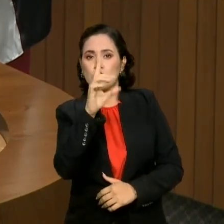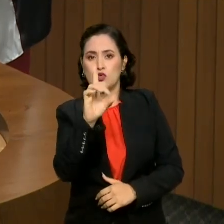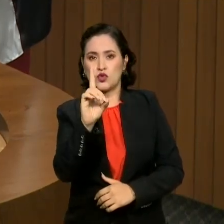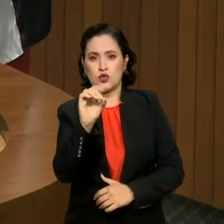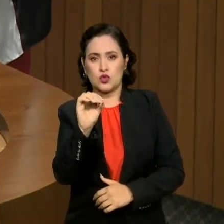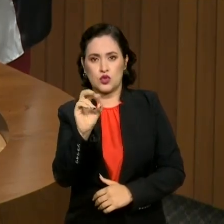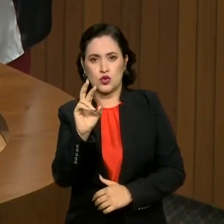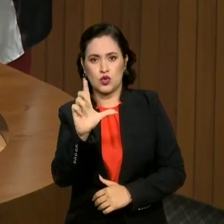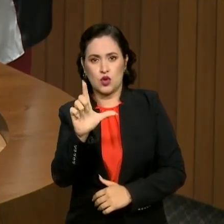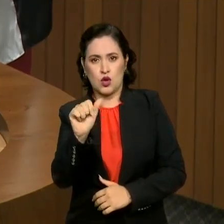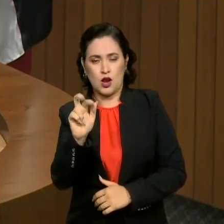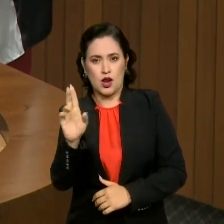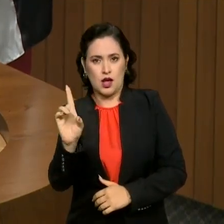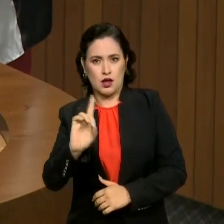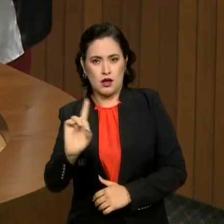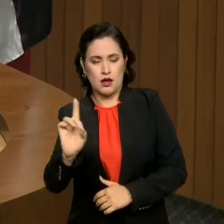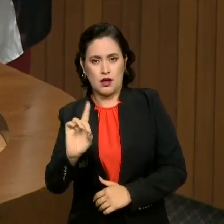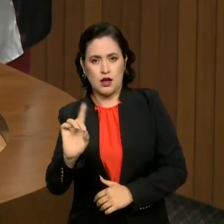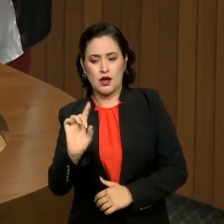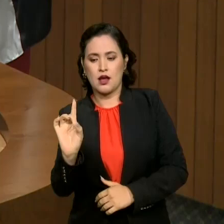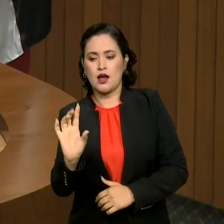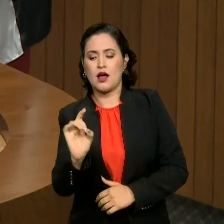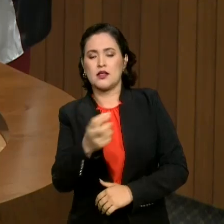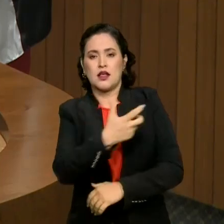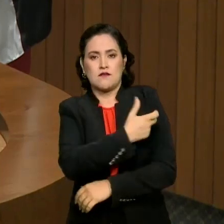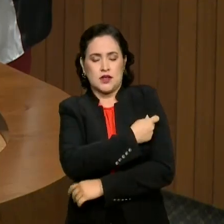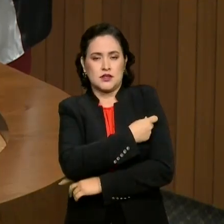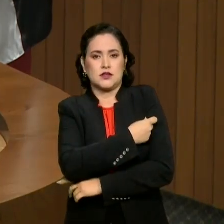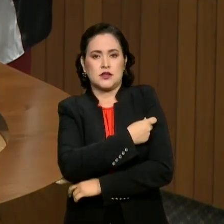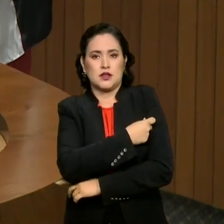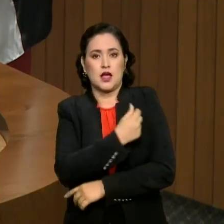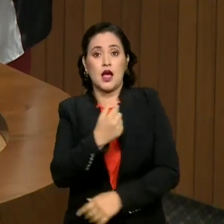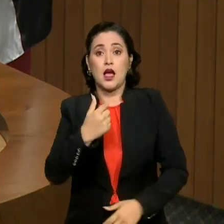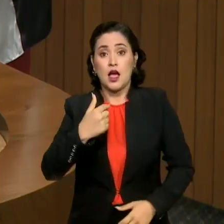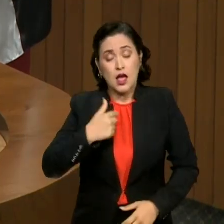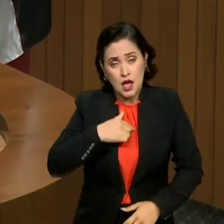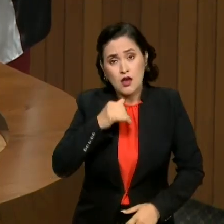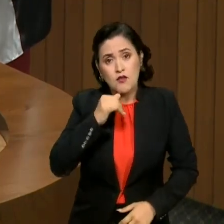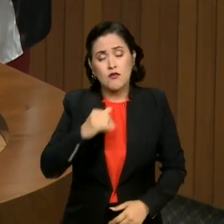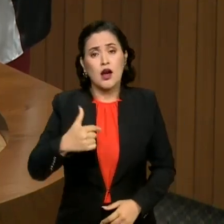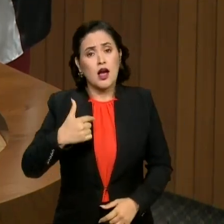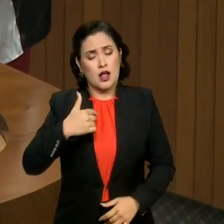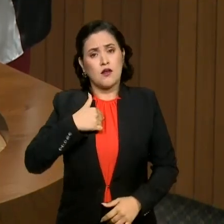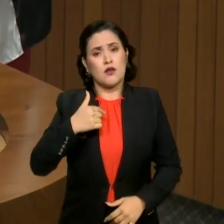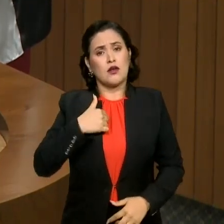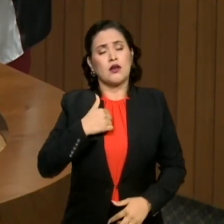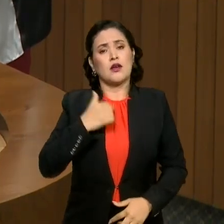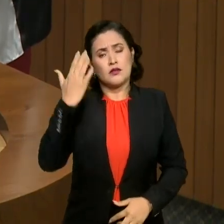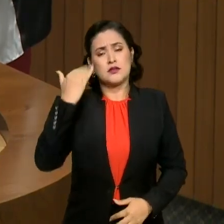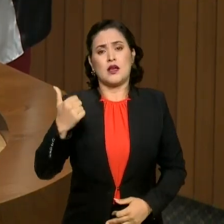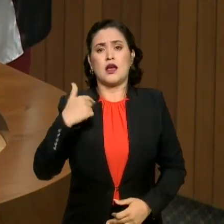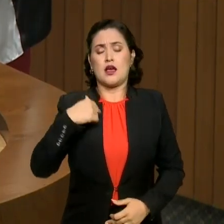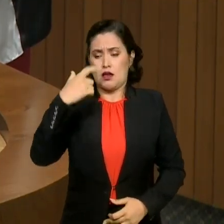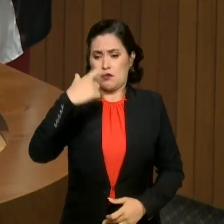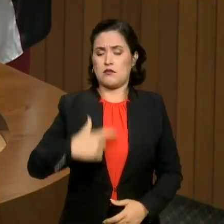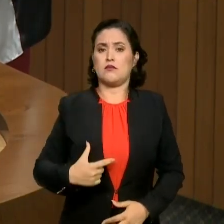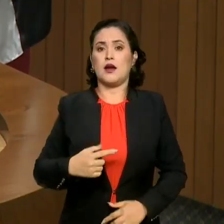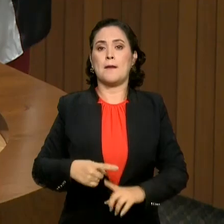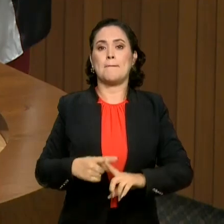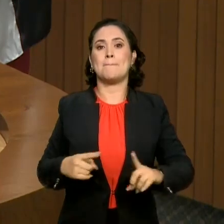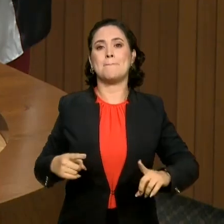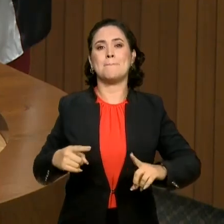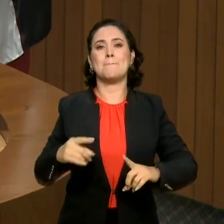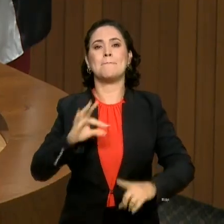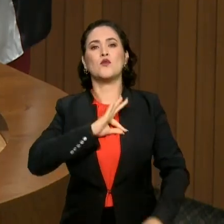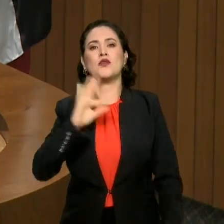porque eu sou homem, diferente de muitos, eu sou homem, eu escrevi, mas a Polícia Federal nunca provou nada em relação